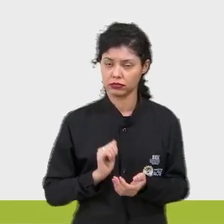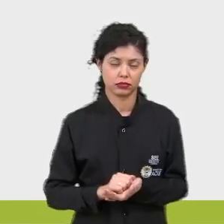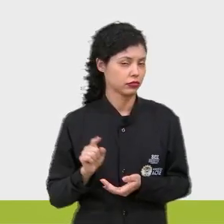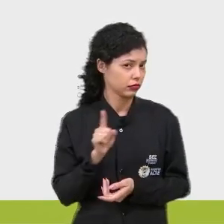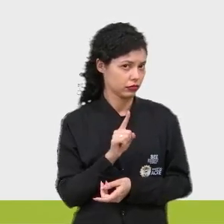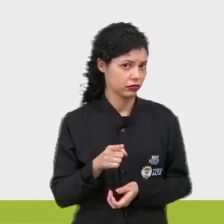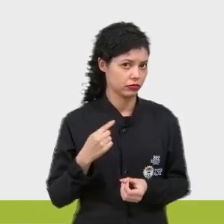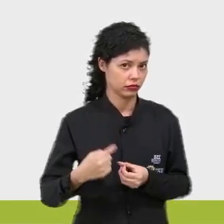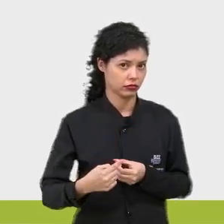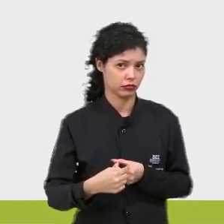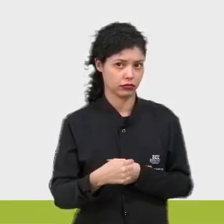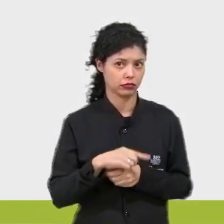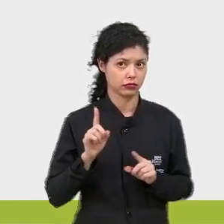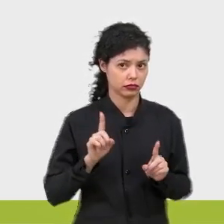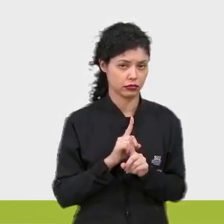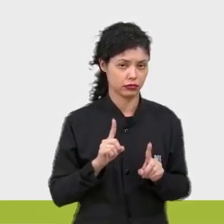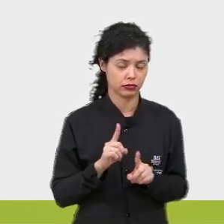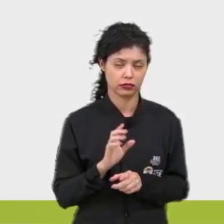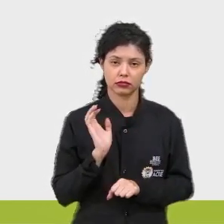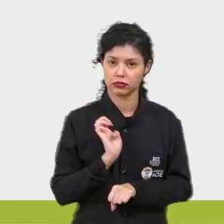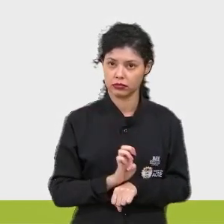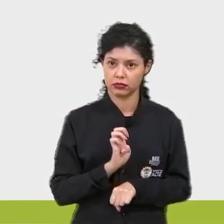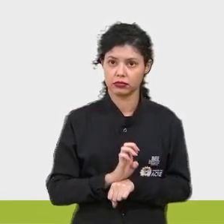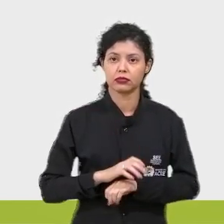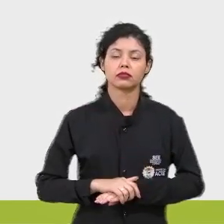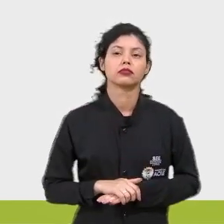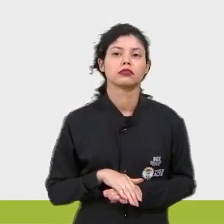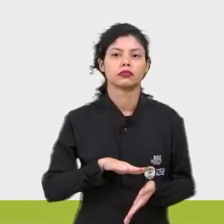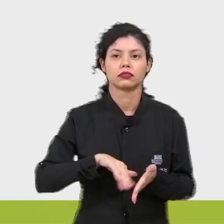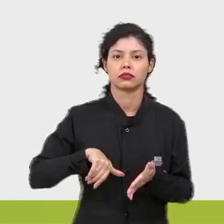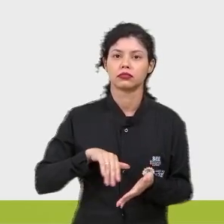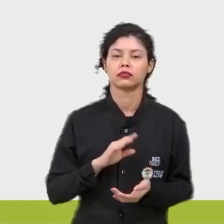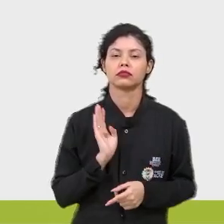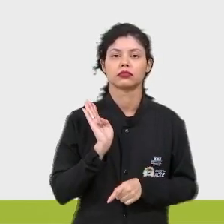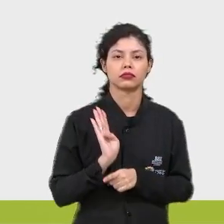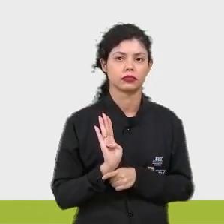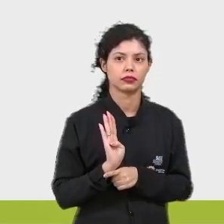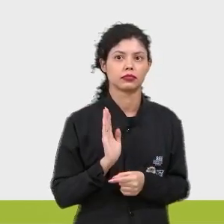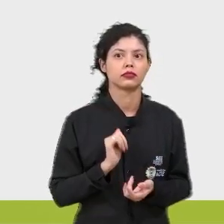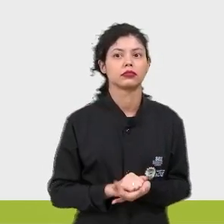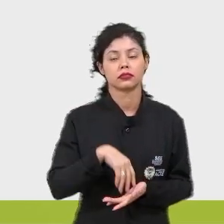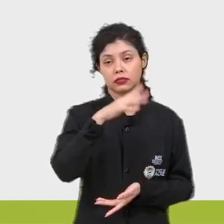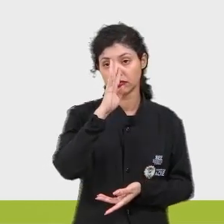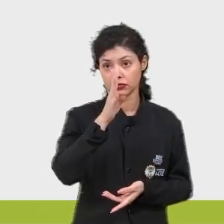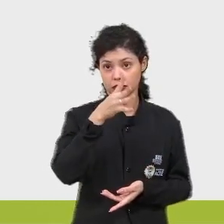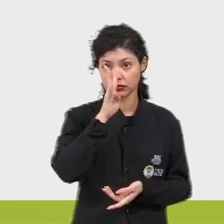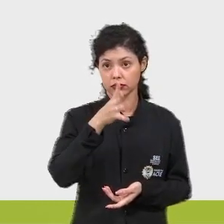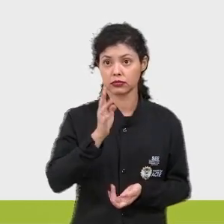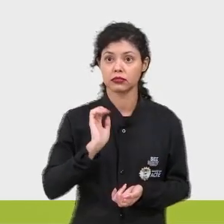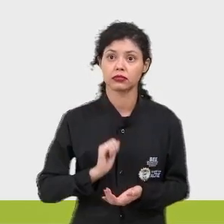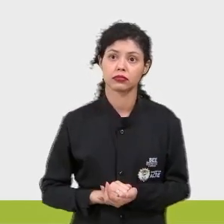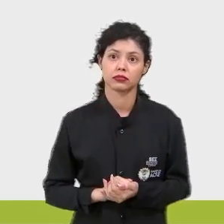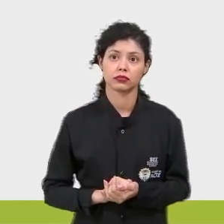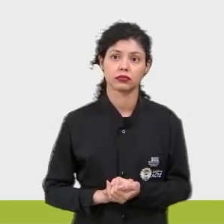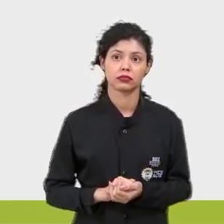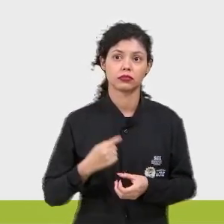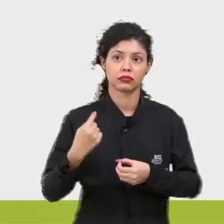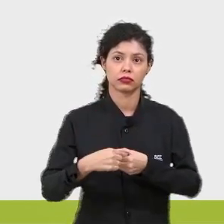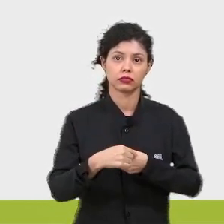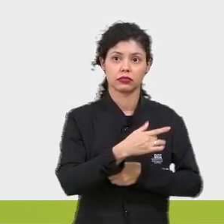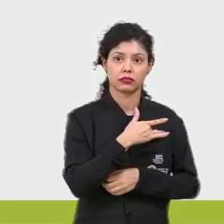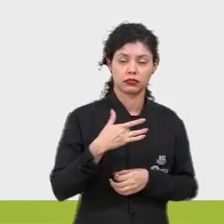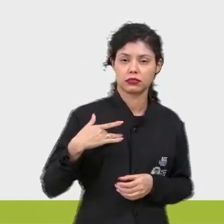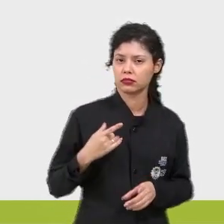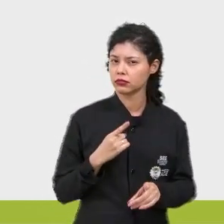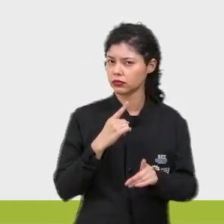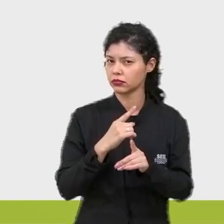tínhamos lá a rede municipal, né? E não estados. Desconsidera já. Letra B, criticar a situação em que a rede